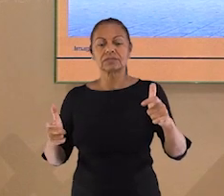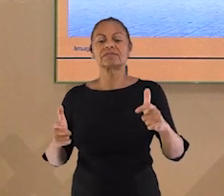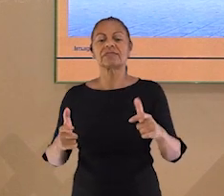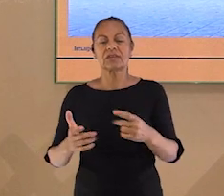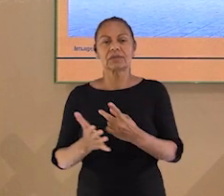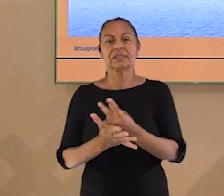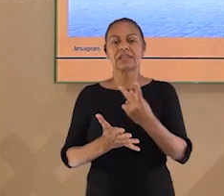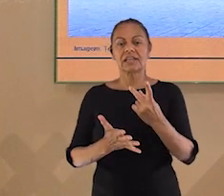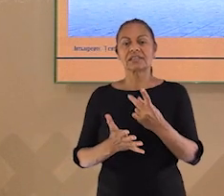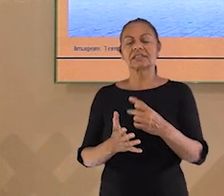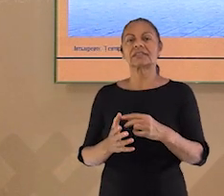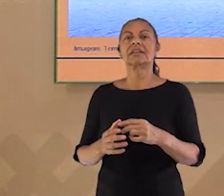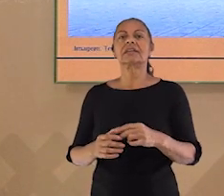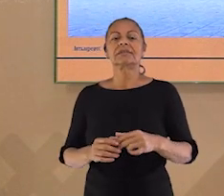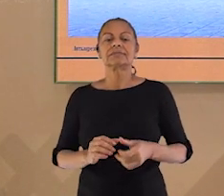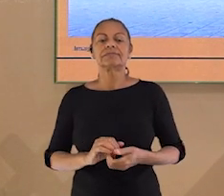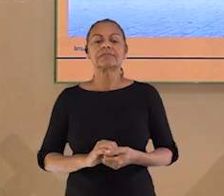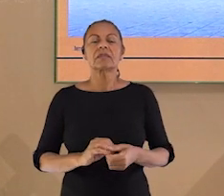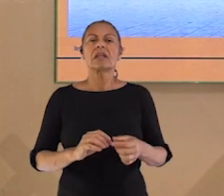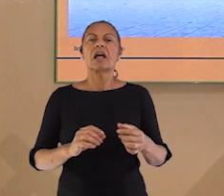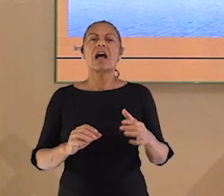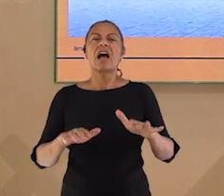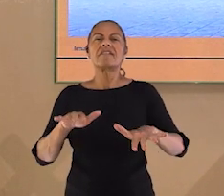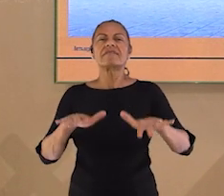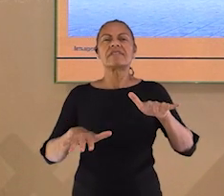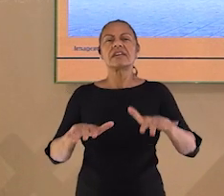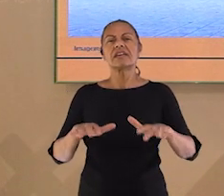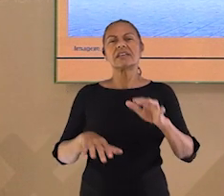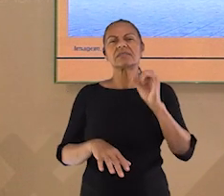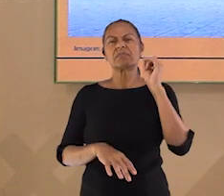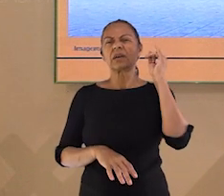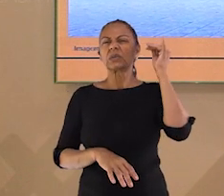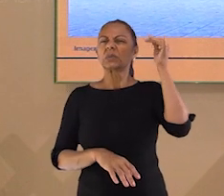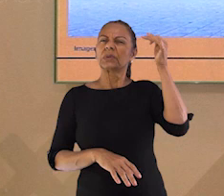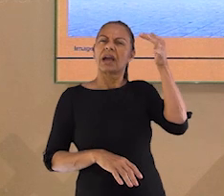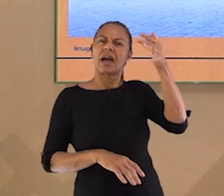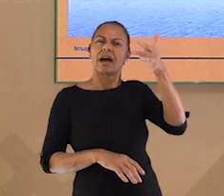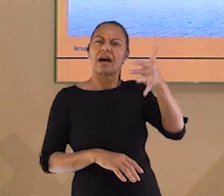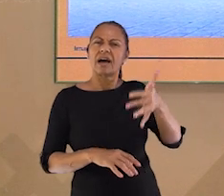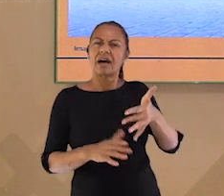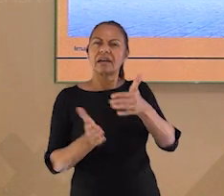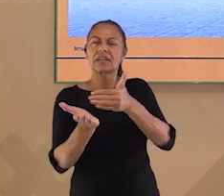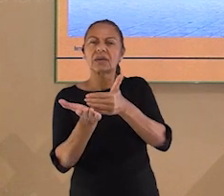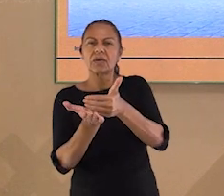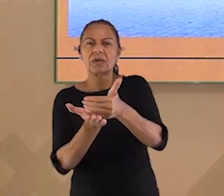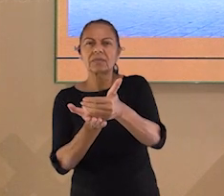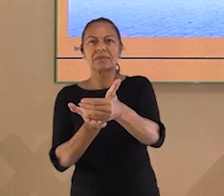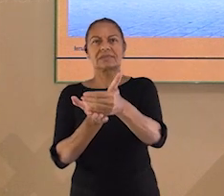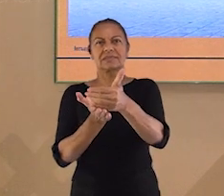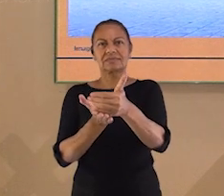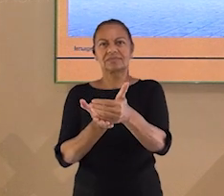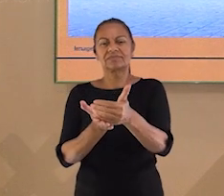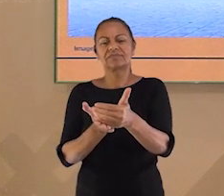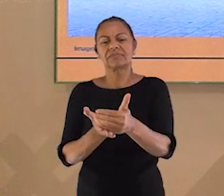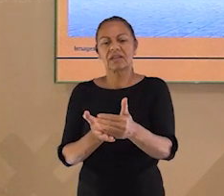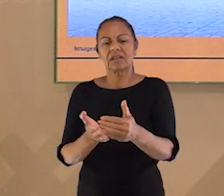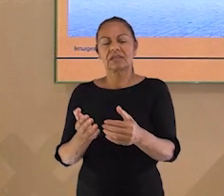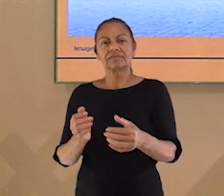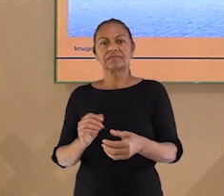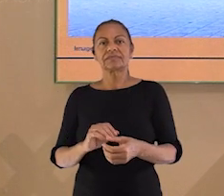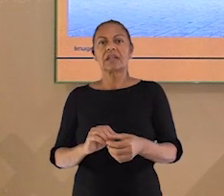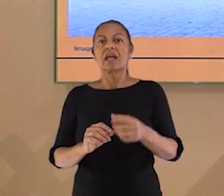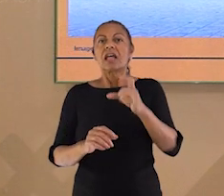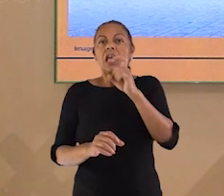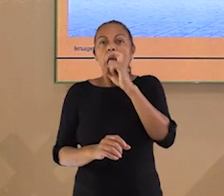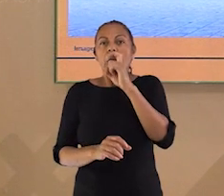urbanos. Geralmente, a inversão térmica costuma acontecer no final da madrugada e início da manhã,